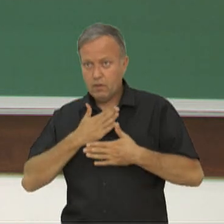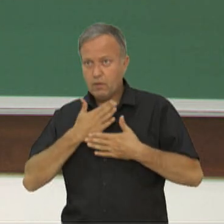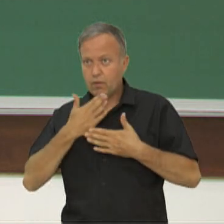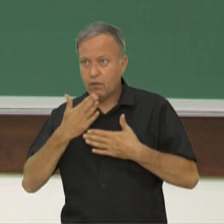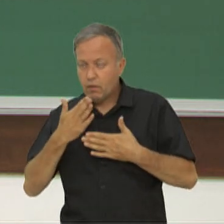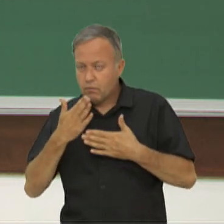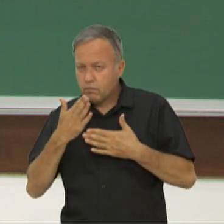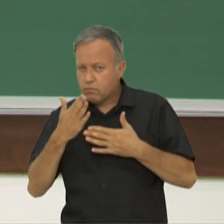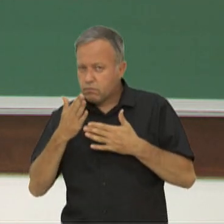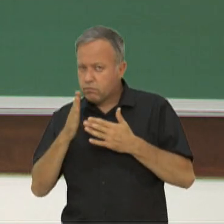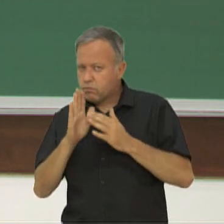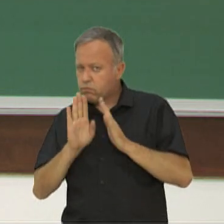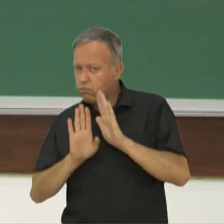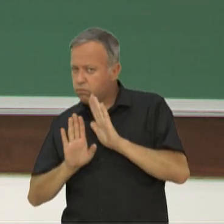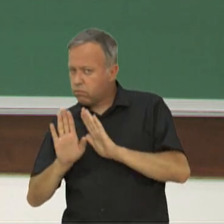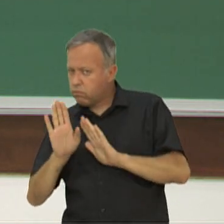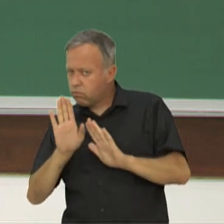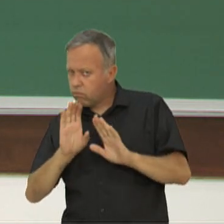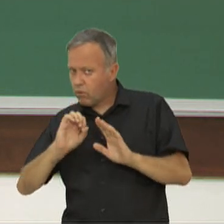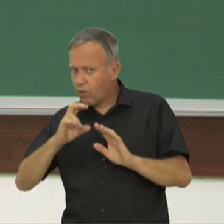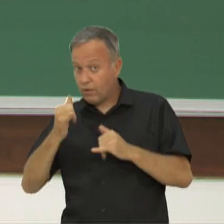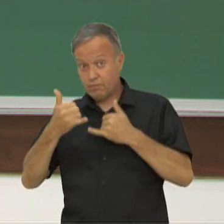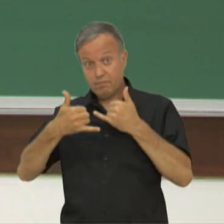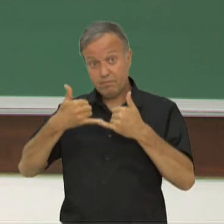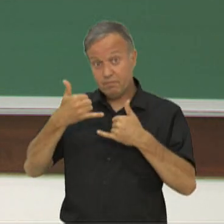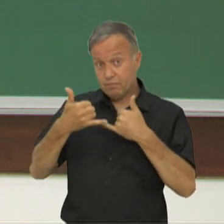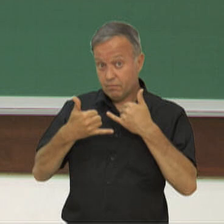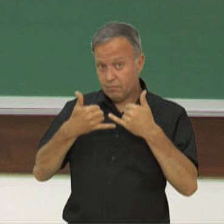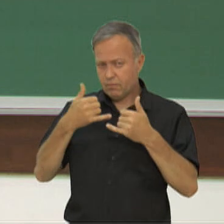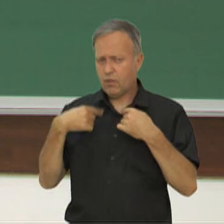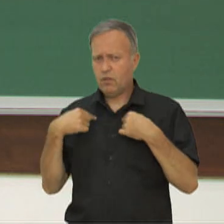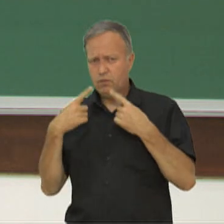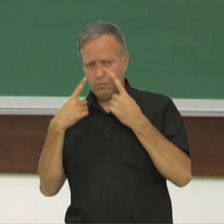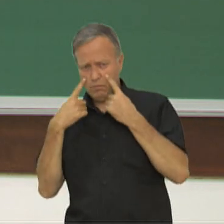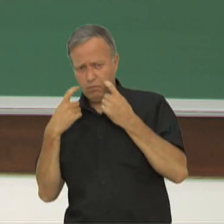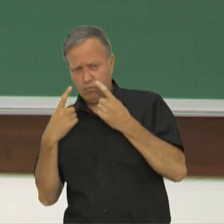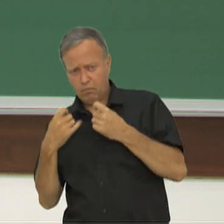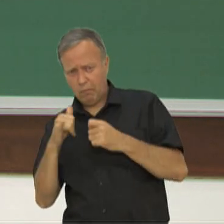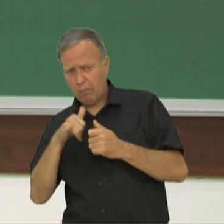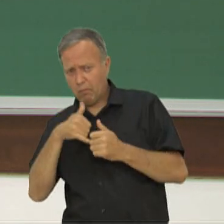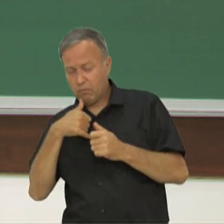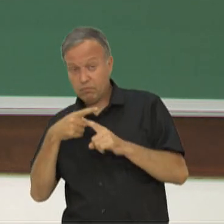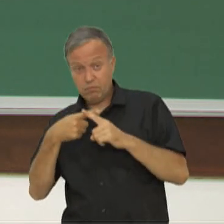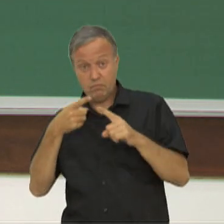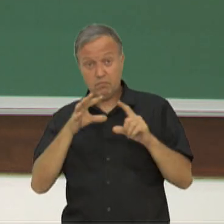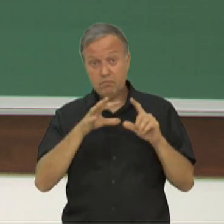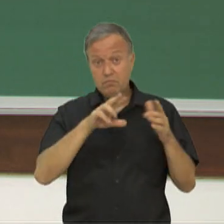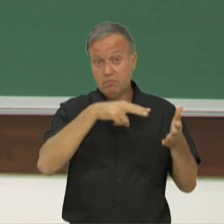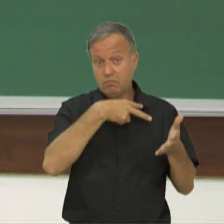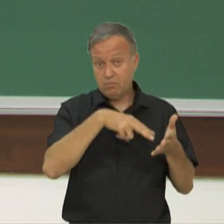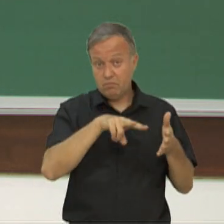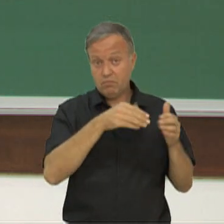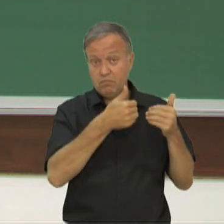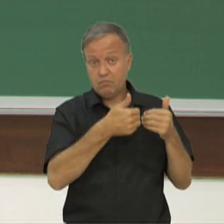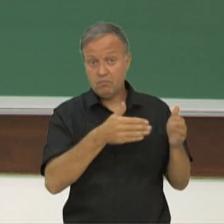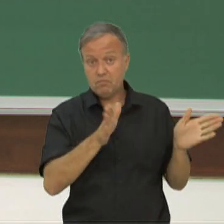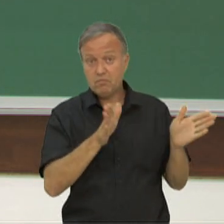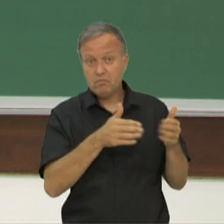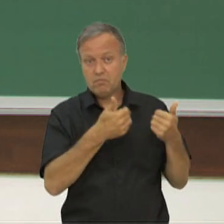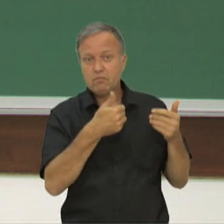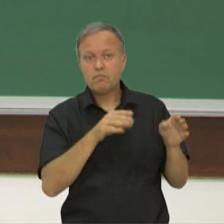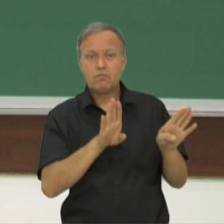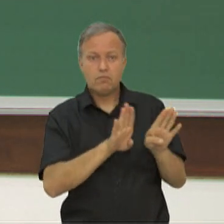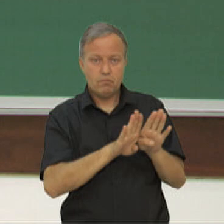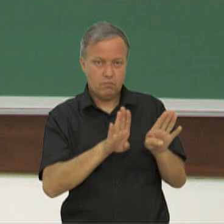quando é algo mais divertido, né? Algo mais triste. Aqui no balé também acontece isso. Para cada